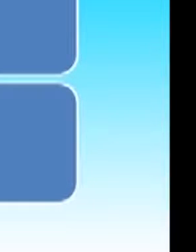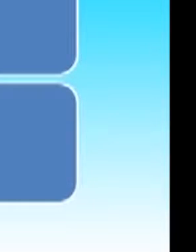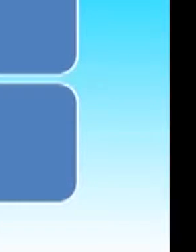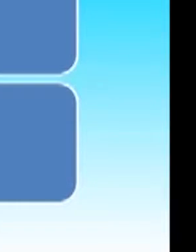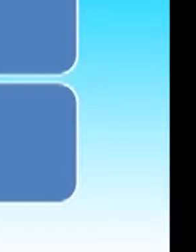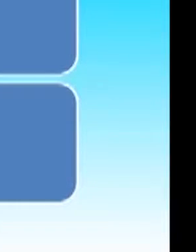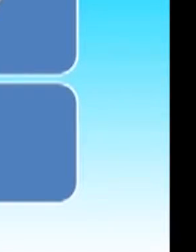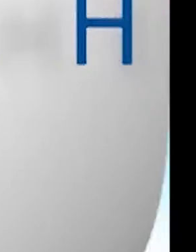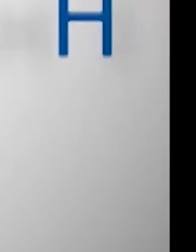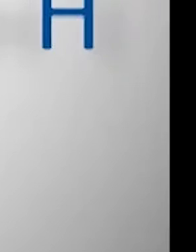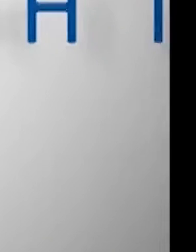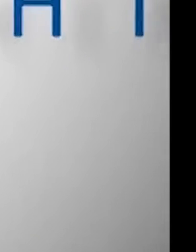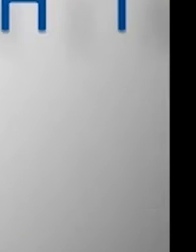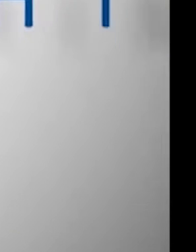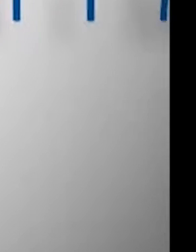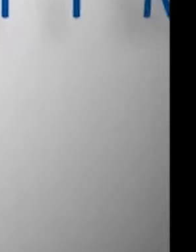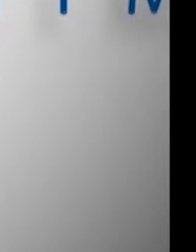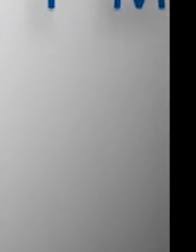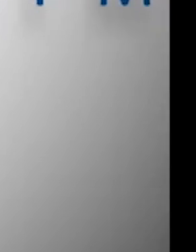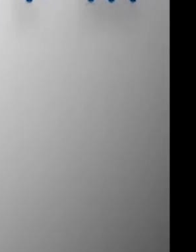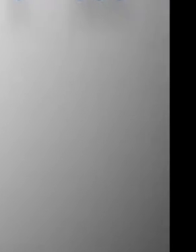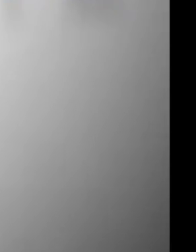2107-7100.